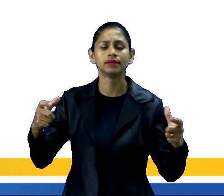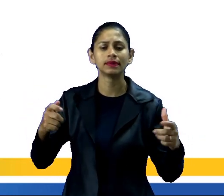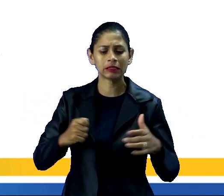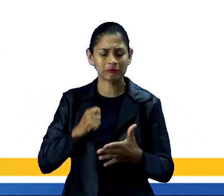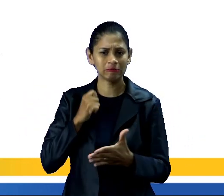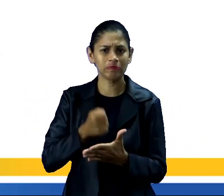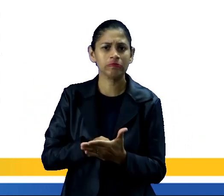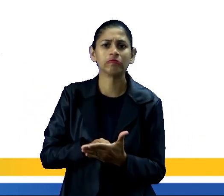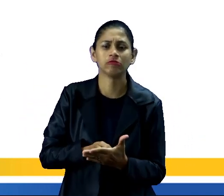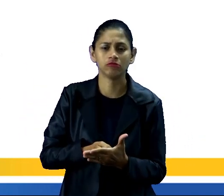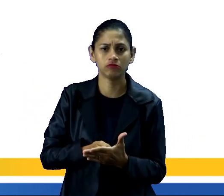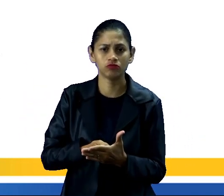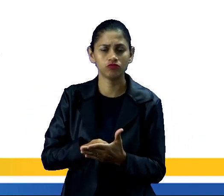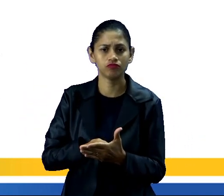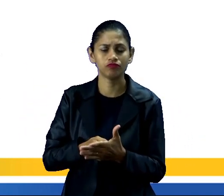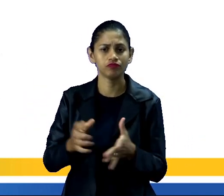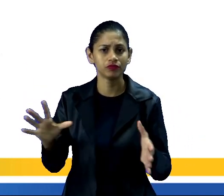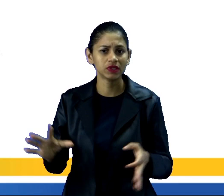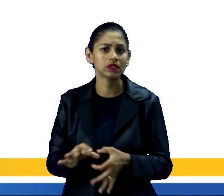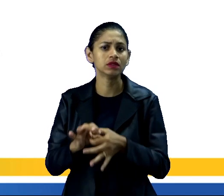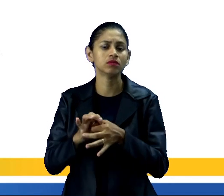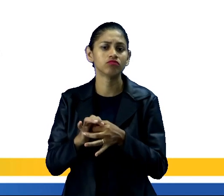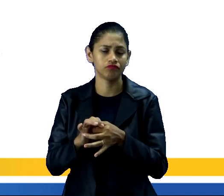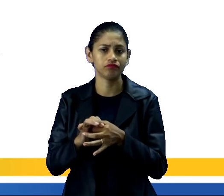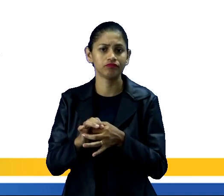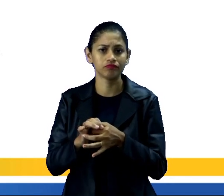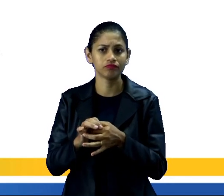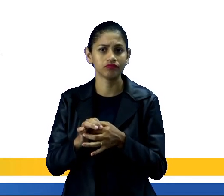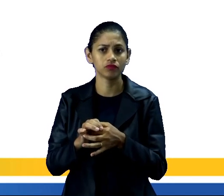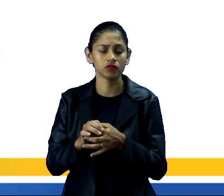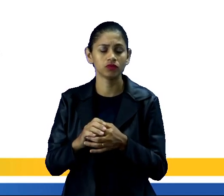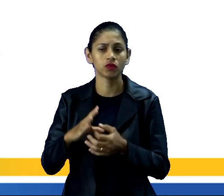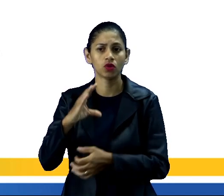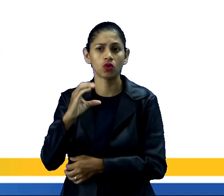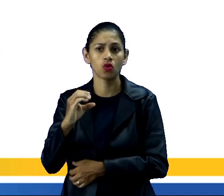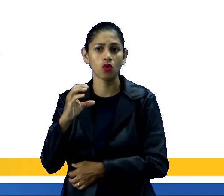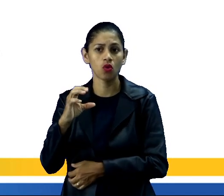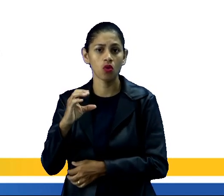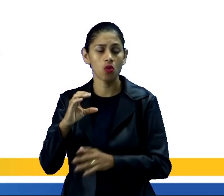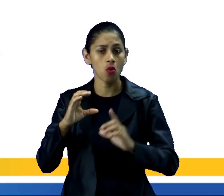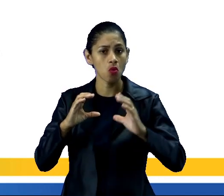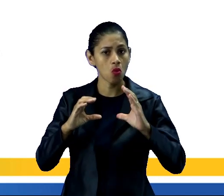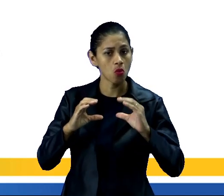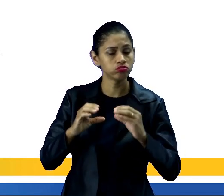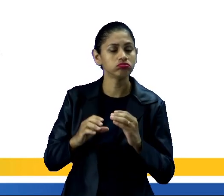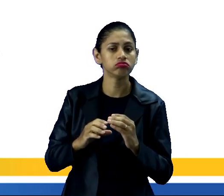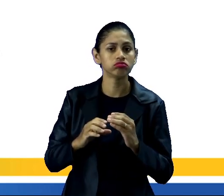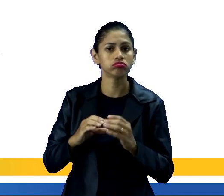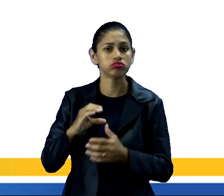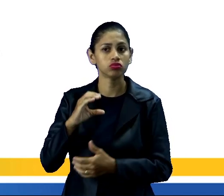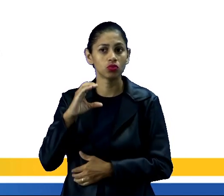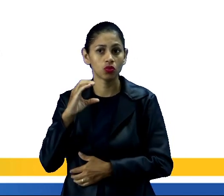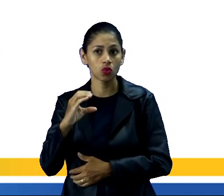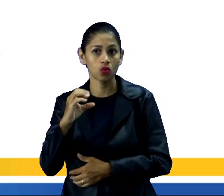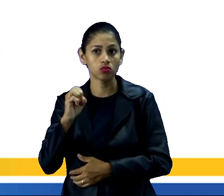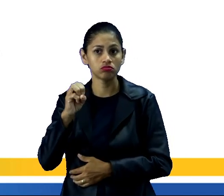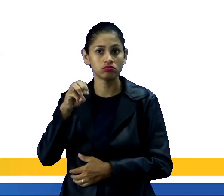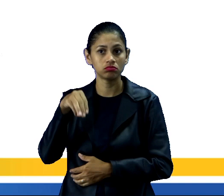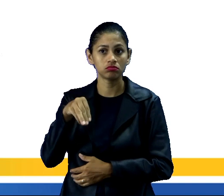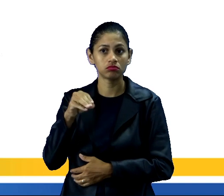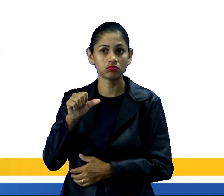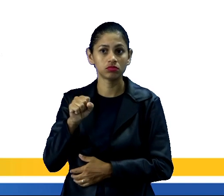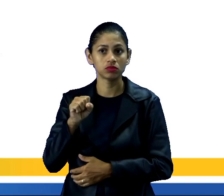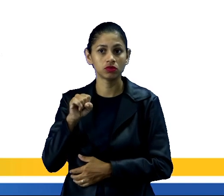aí alinhados, né, à esquerda, né, como os comunistas, os socialistas e os anarquistas. Em 21, o